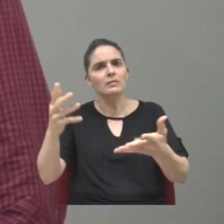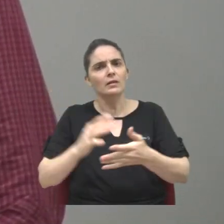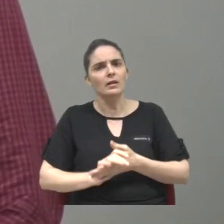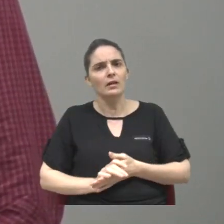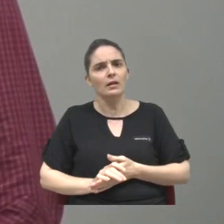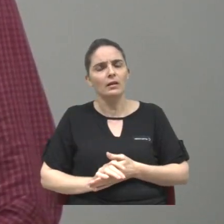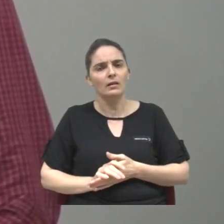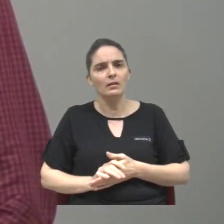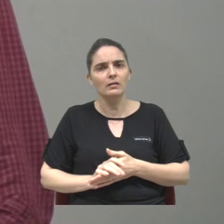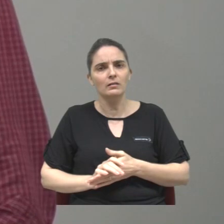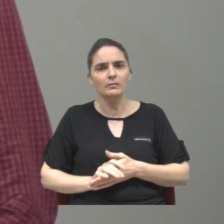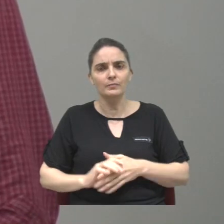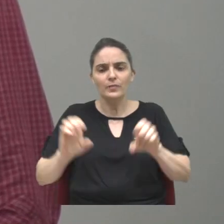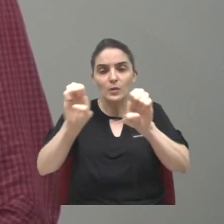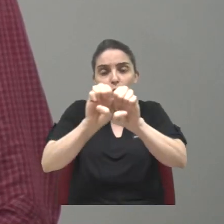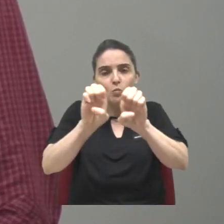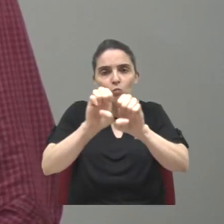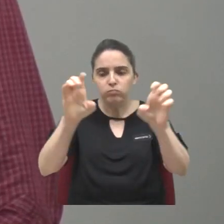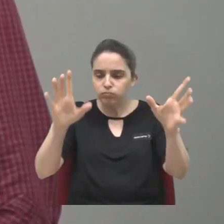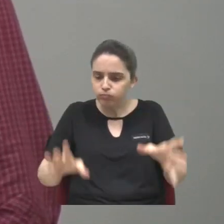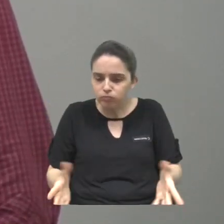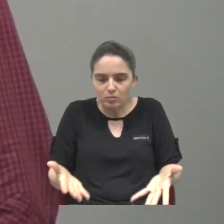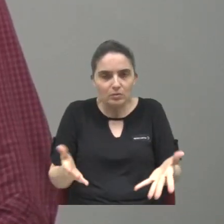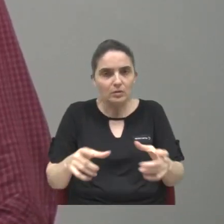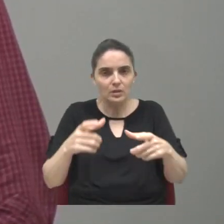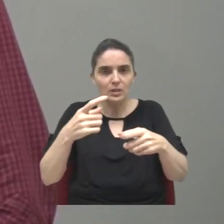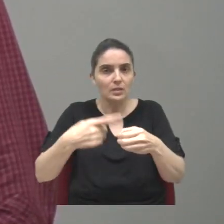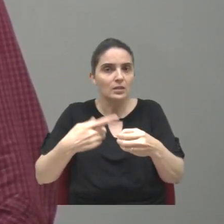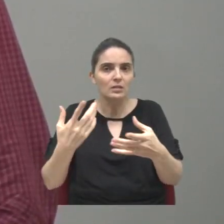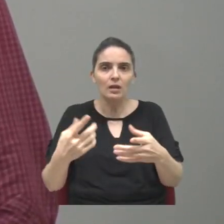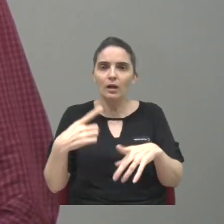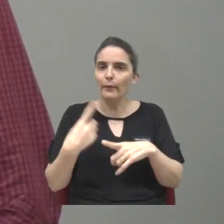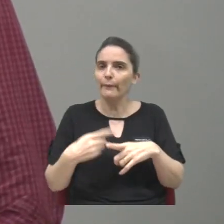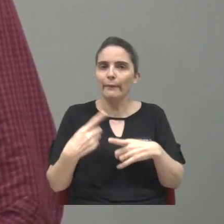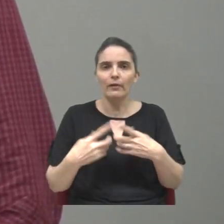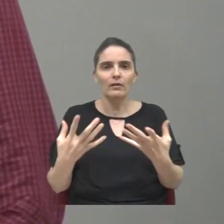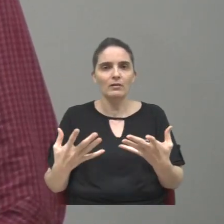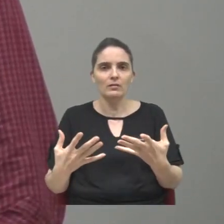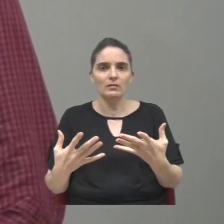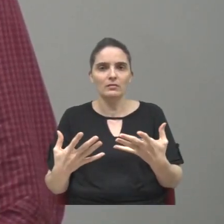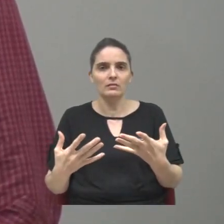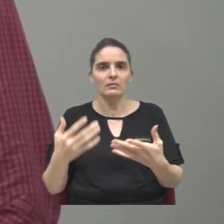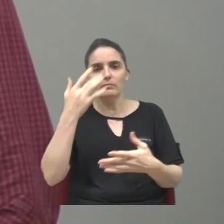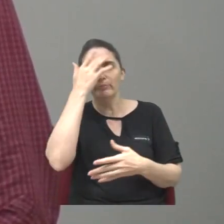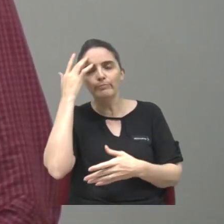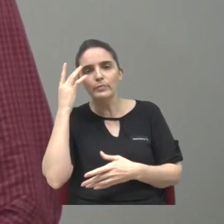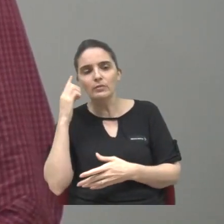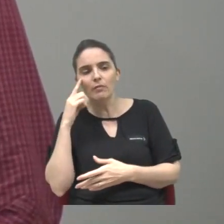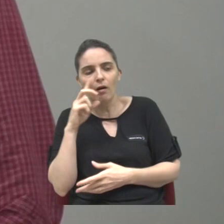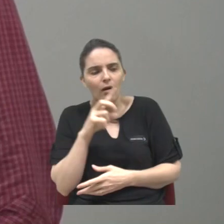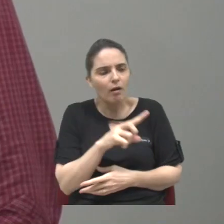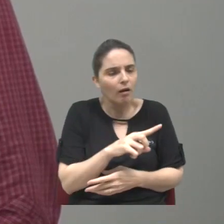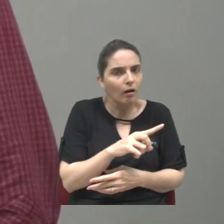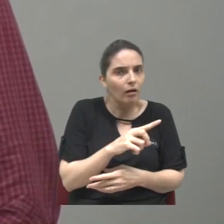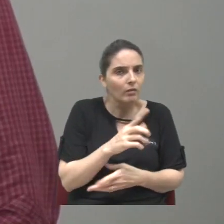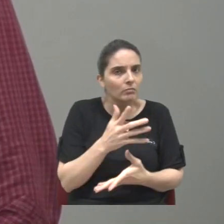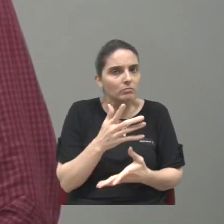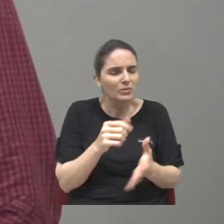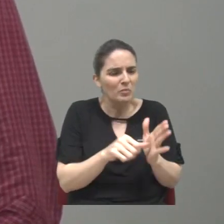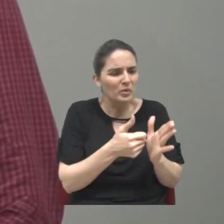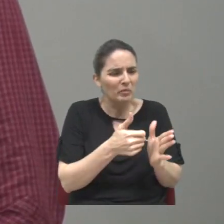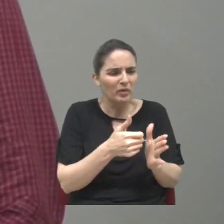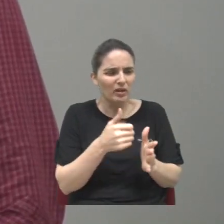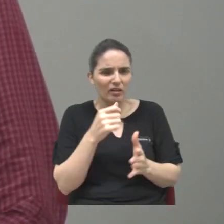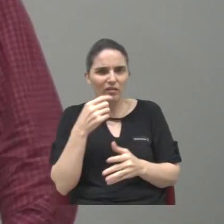cidade, porque, às vezes, nós não temos uma segunda chance para causar uma primeira e boa impressão. Então, hoje, vereador, não